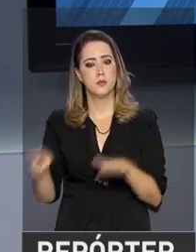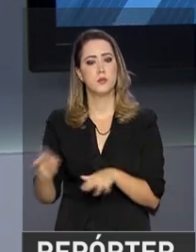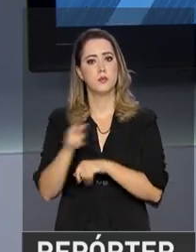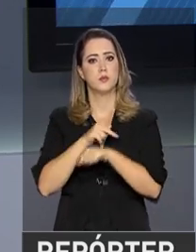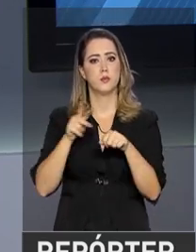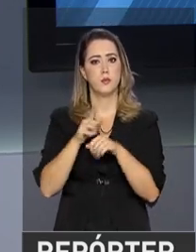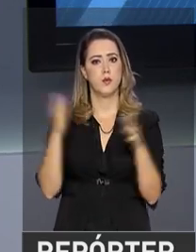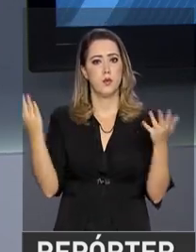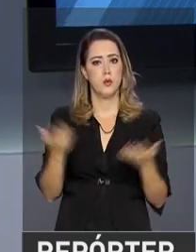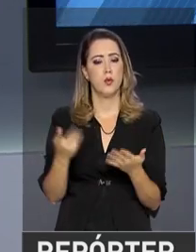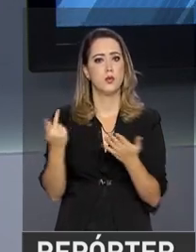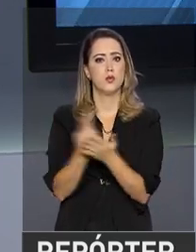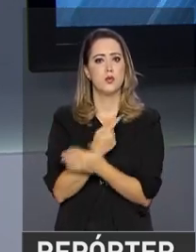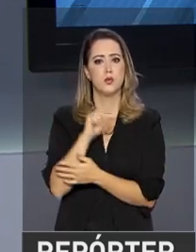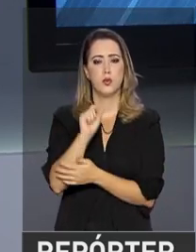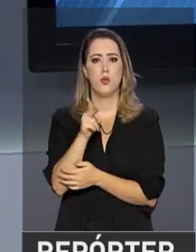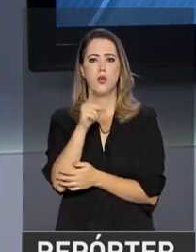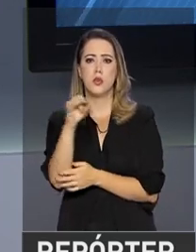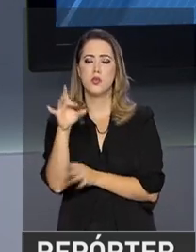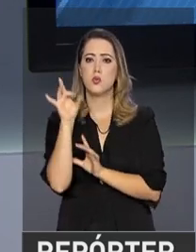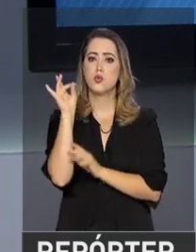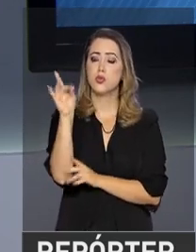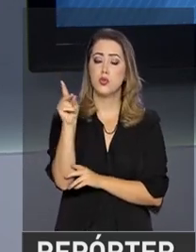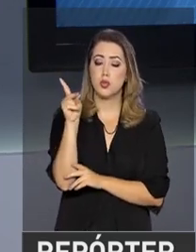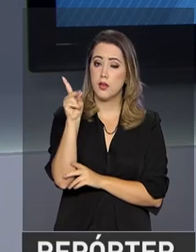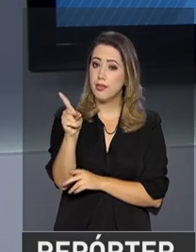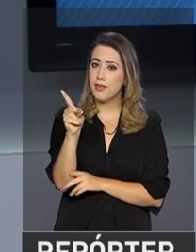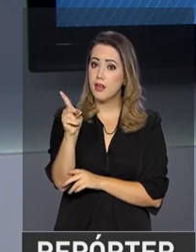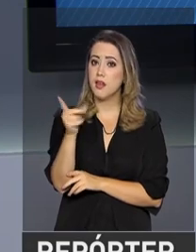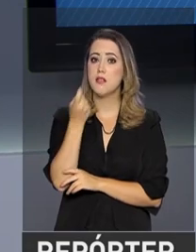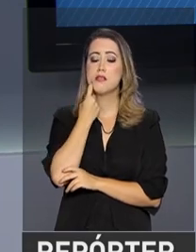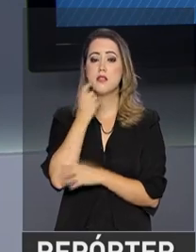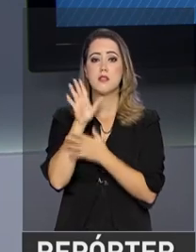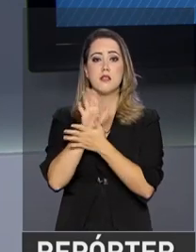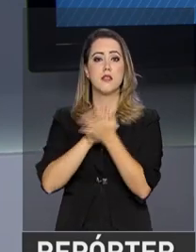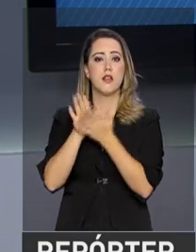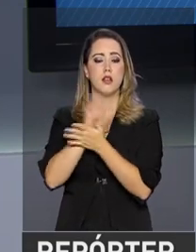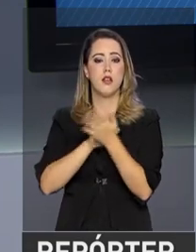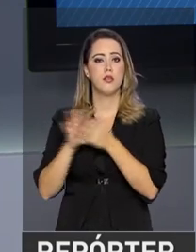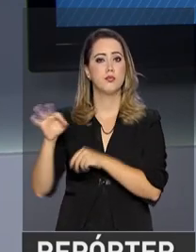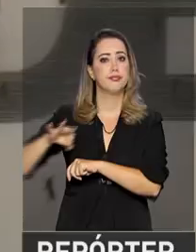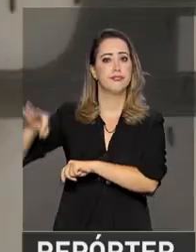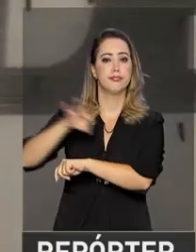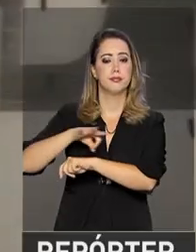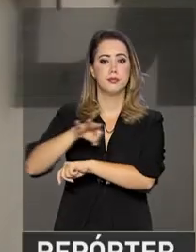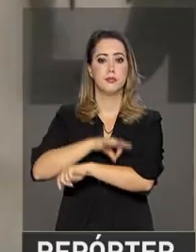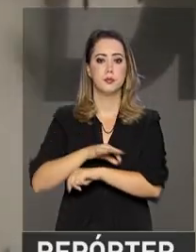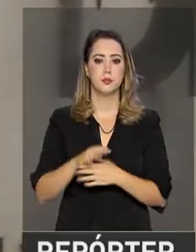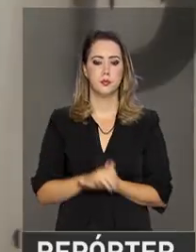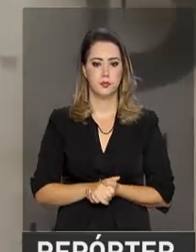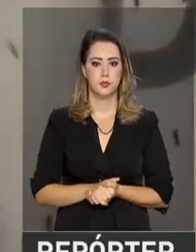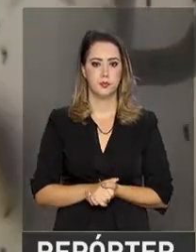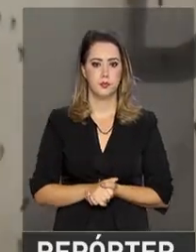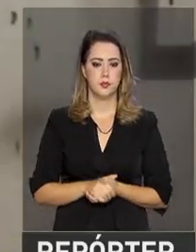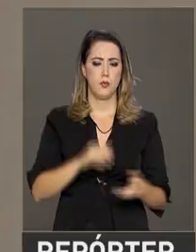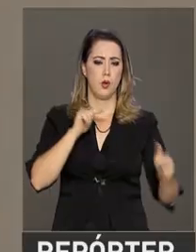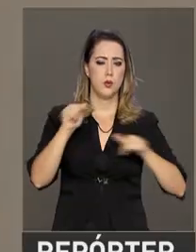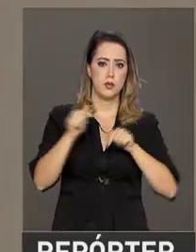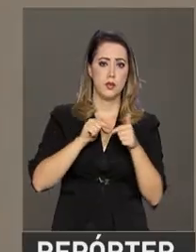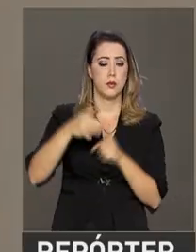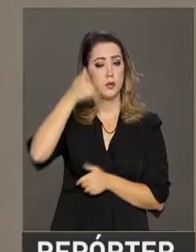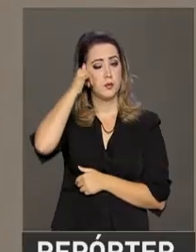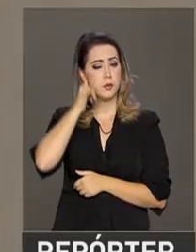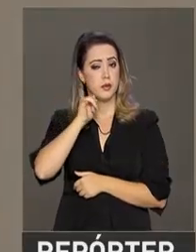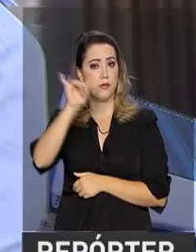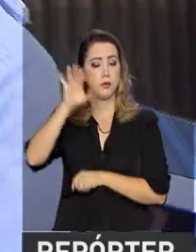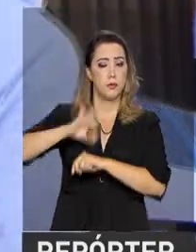hoje acontece o dia de sexta sem mosquito em diversas cidades do país as ações de combate ao